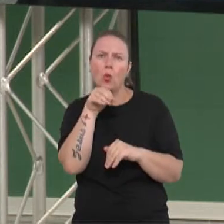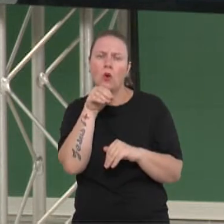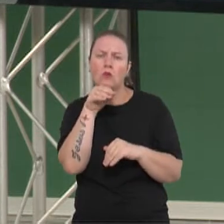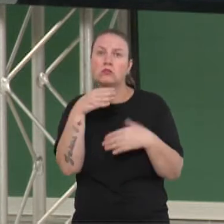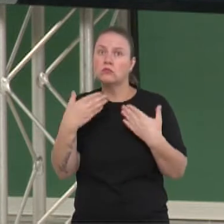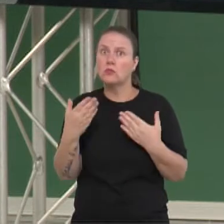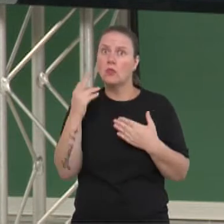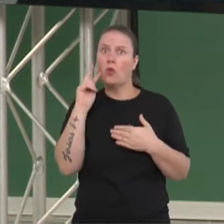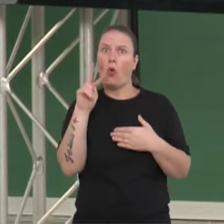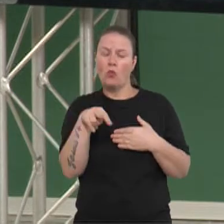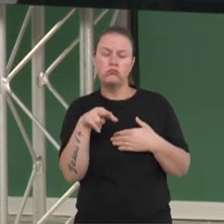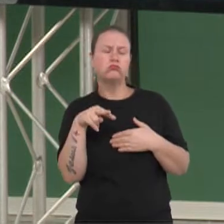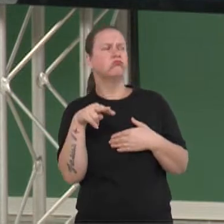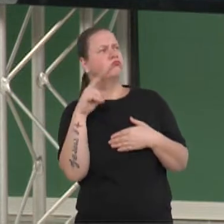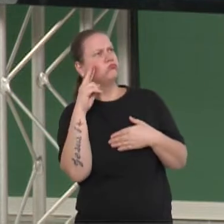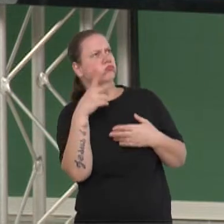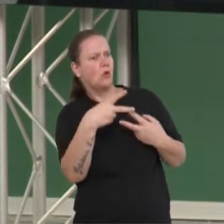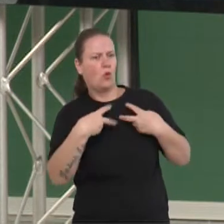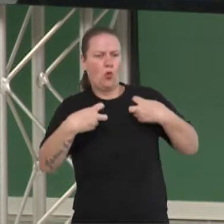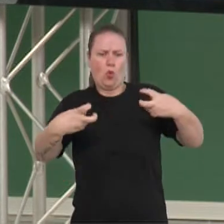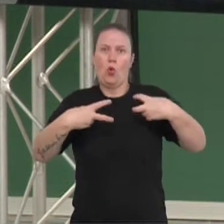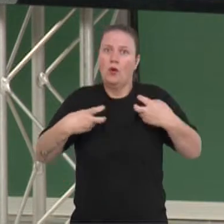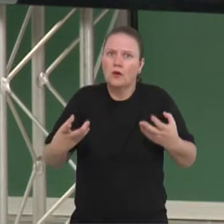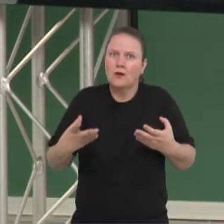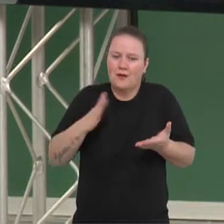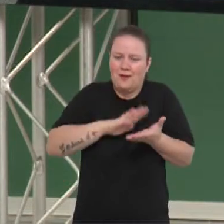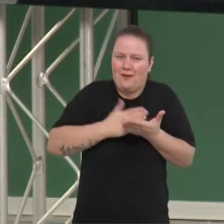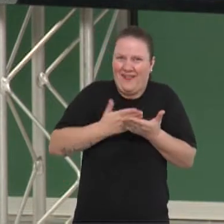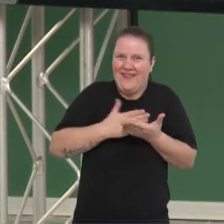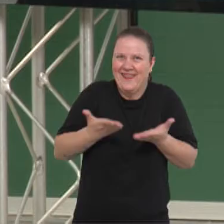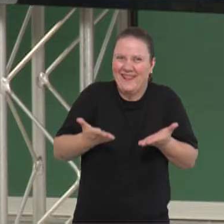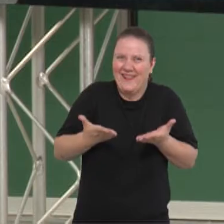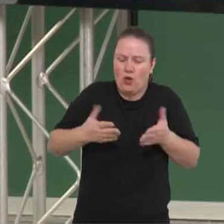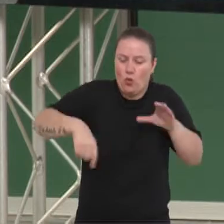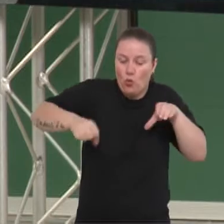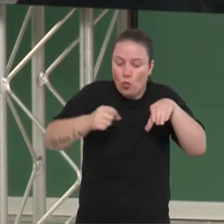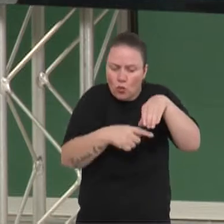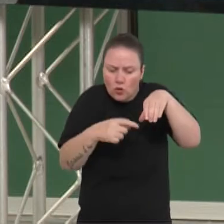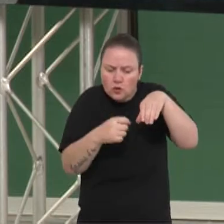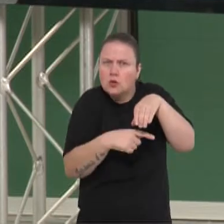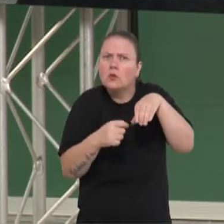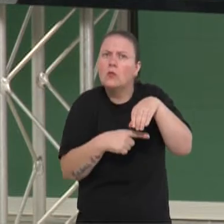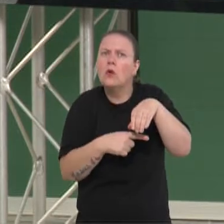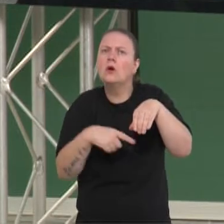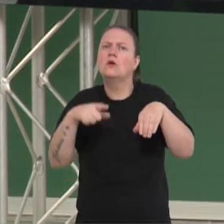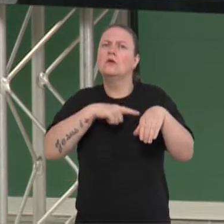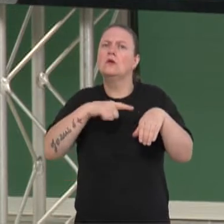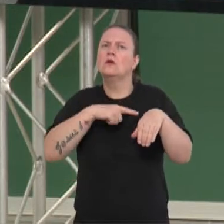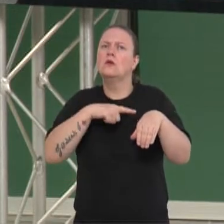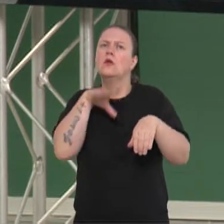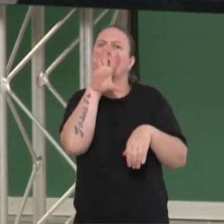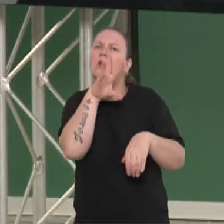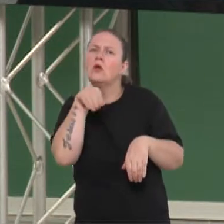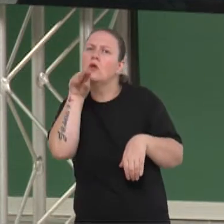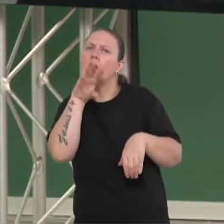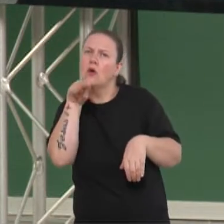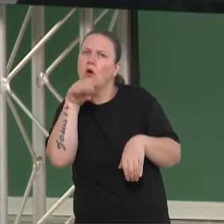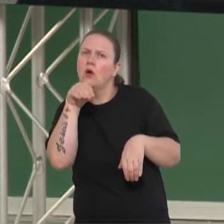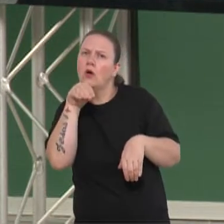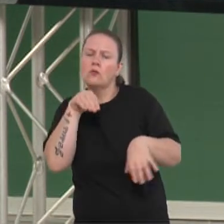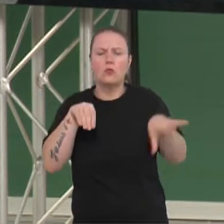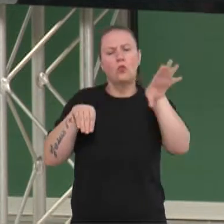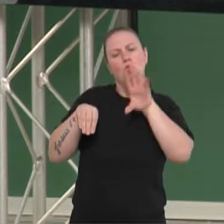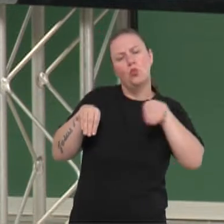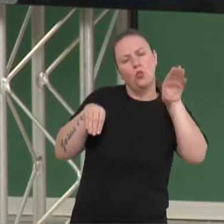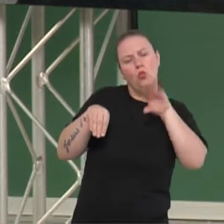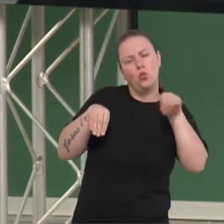nós acabamos de ouvir? Um trechinho de uma partida de futebol. Existe ali vozes. Vozes